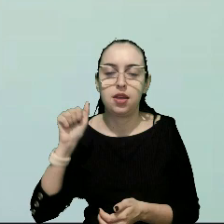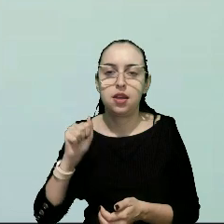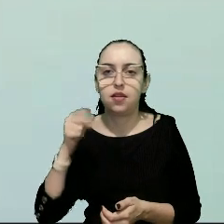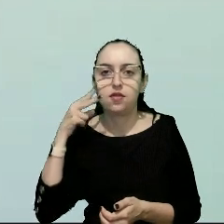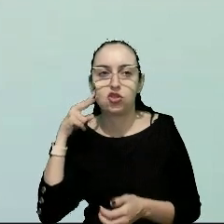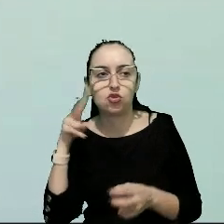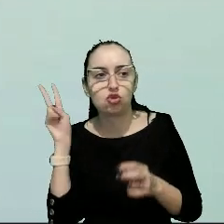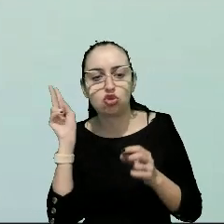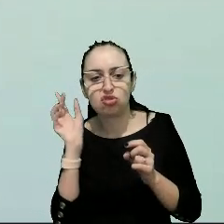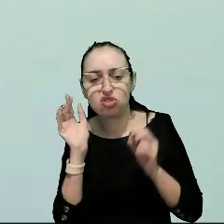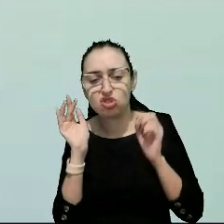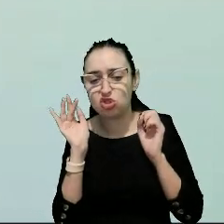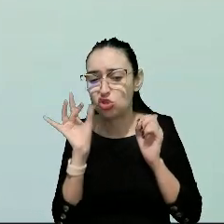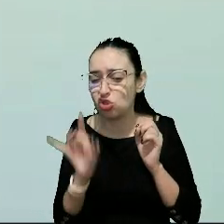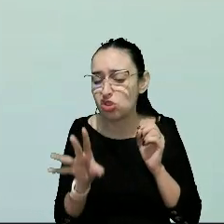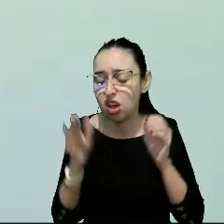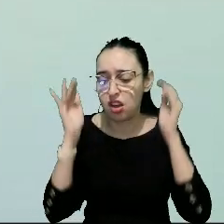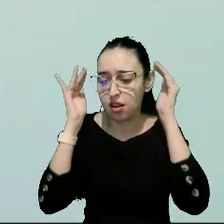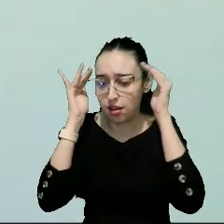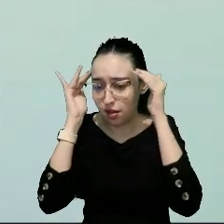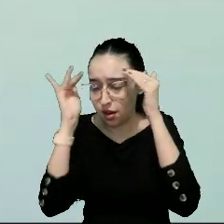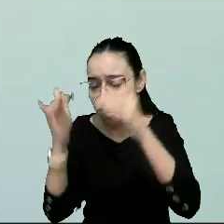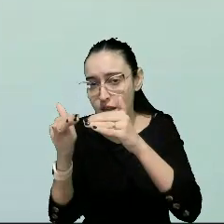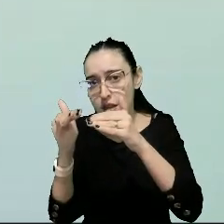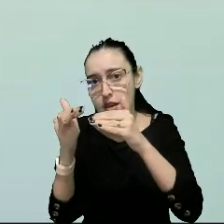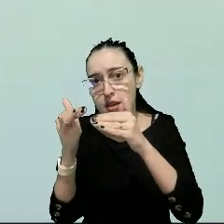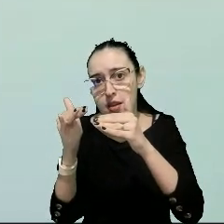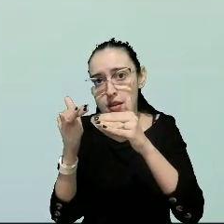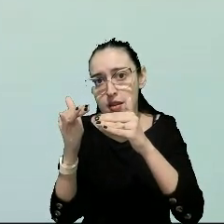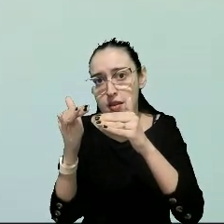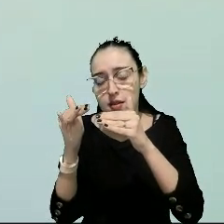velhofobia faz a gente enxergar só as misérias